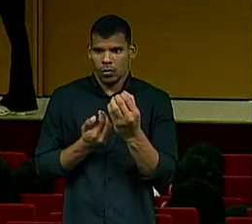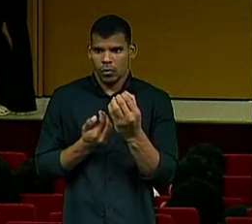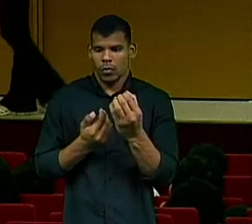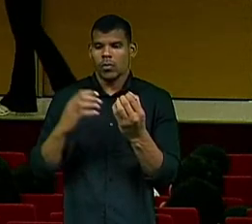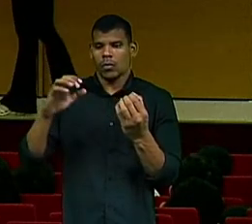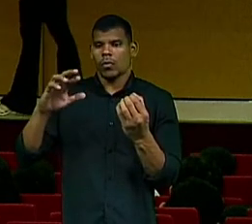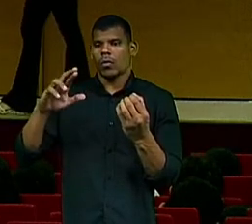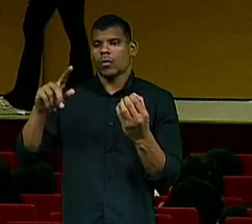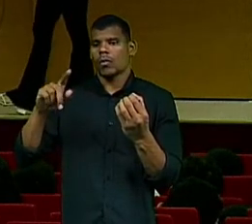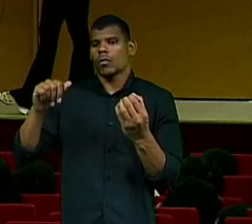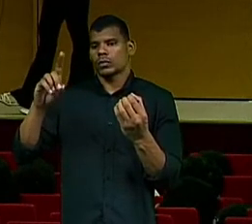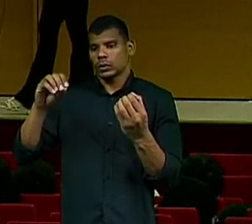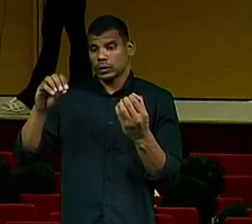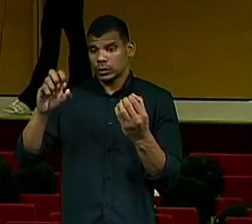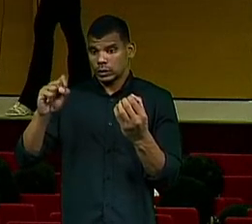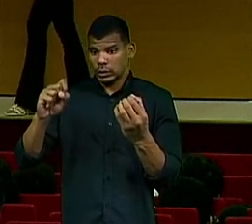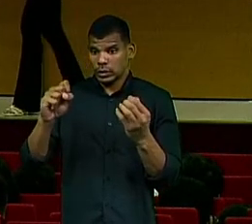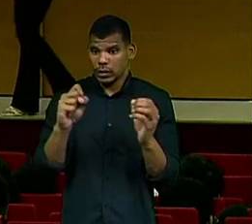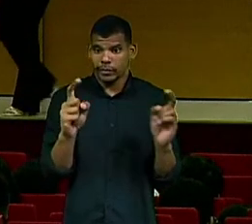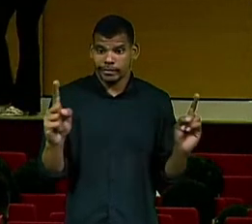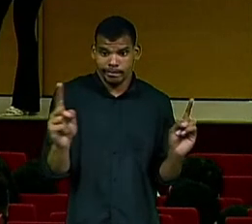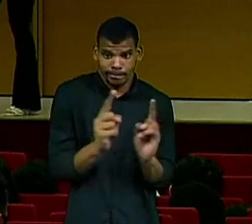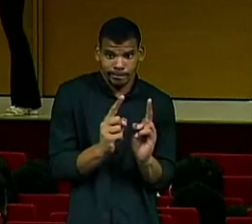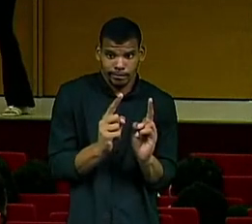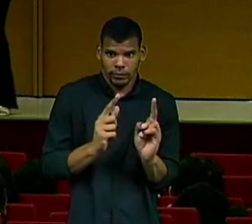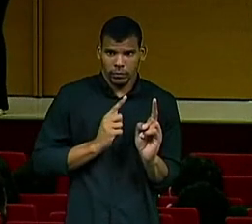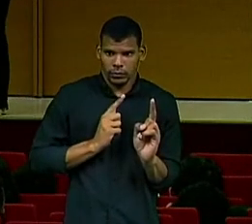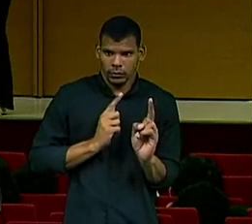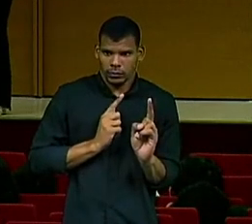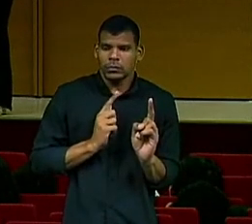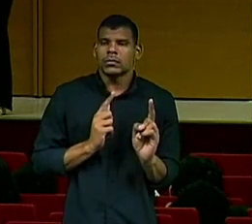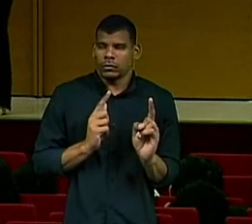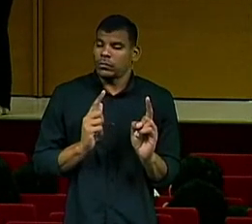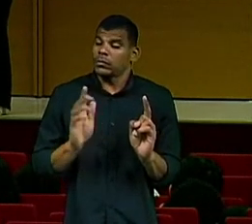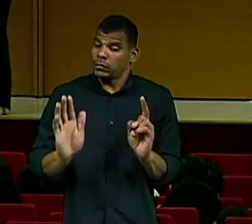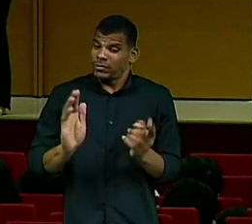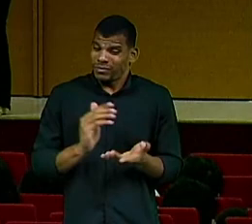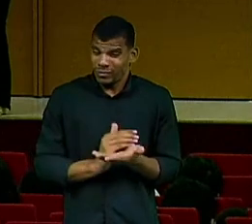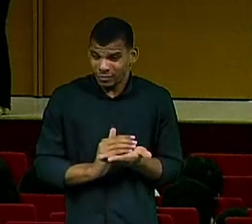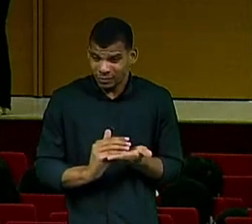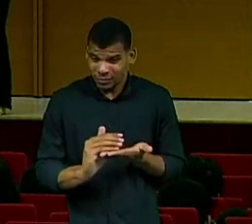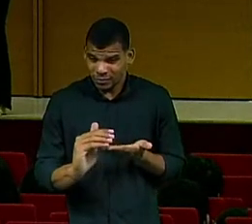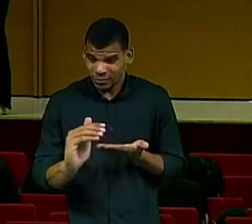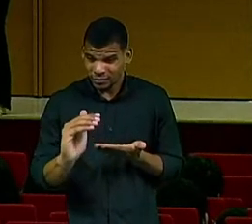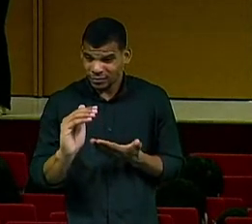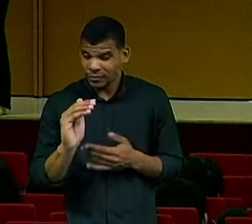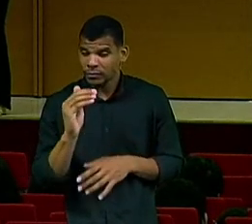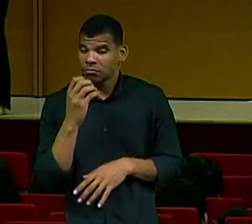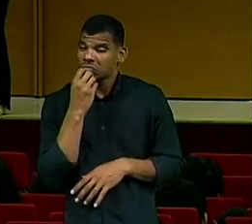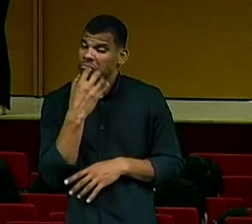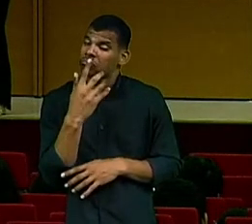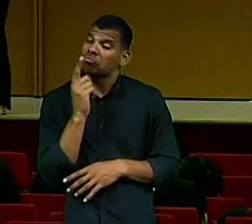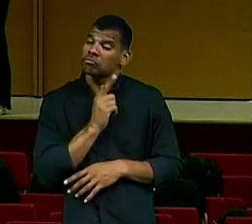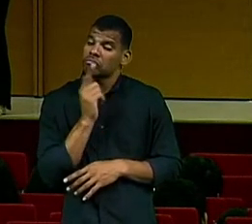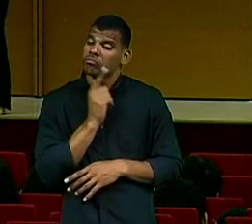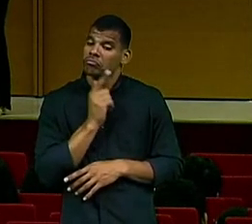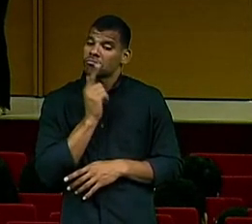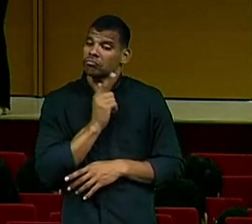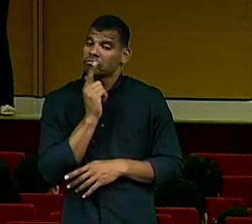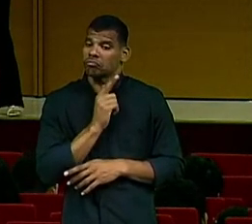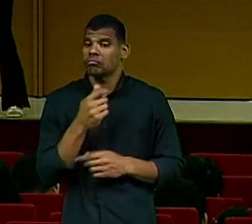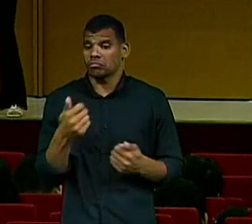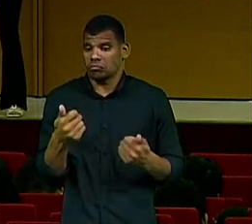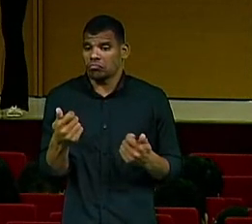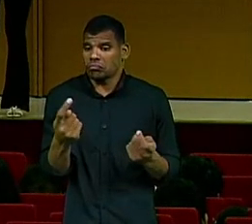é esse Plano Cruzado pessoal ele no início ele até que vai dar sinais positivos